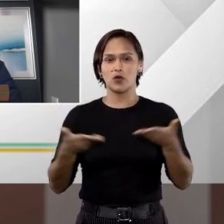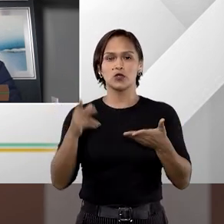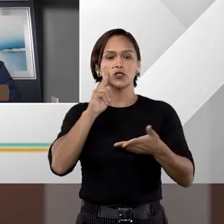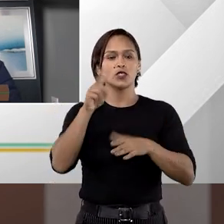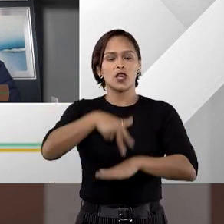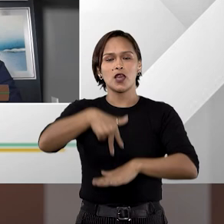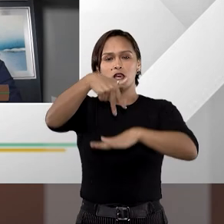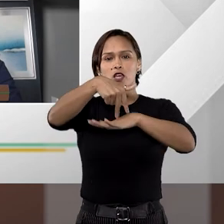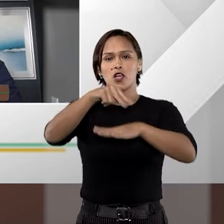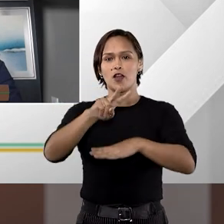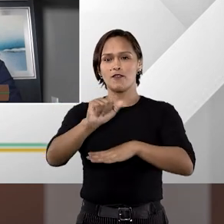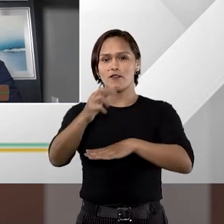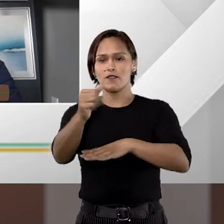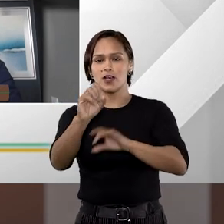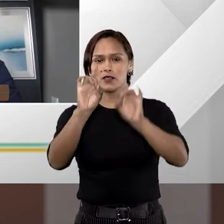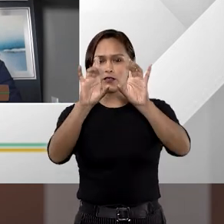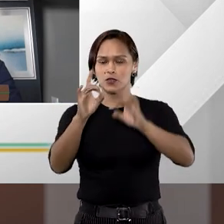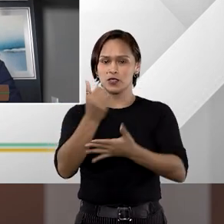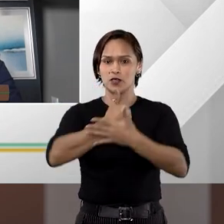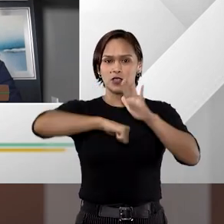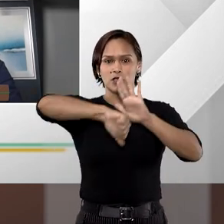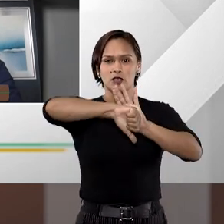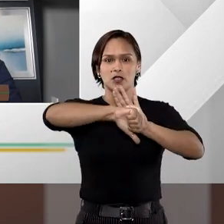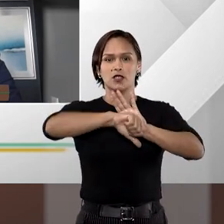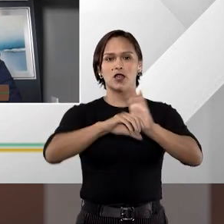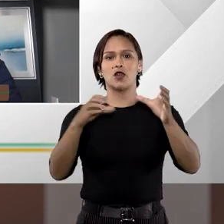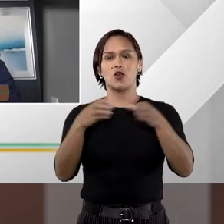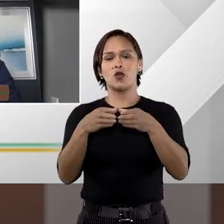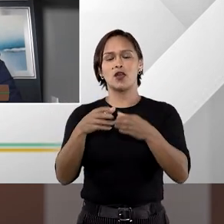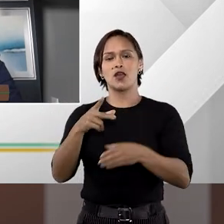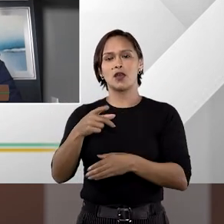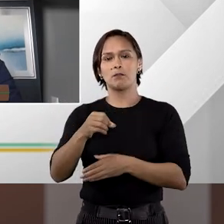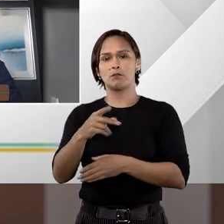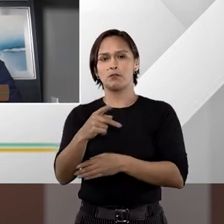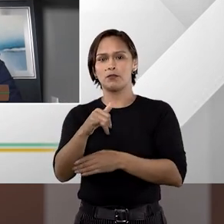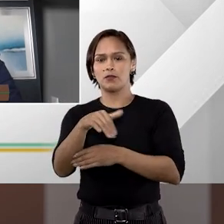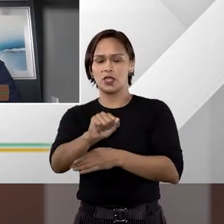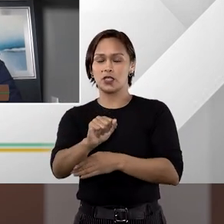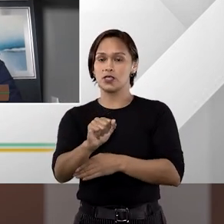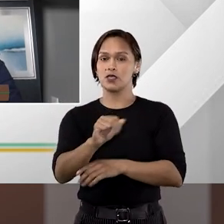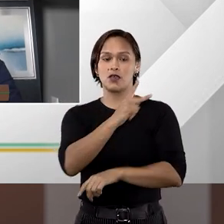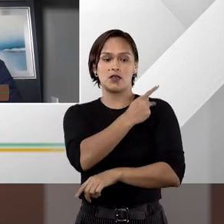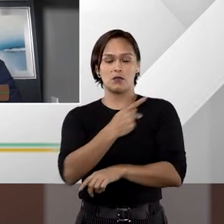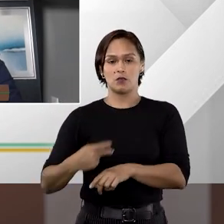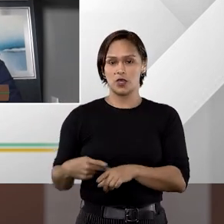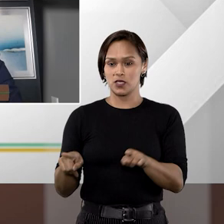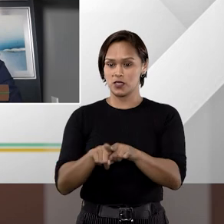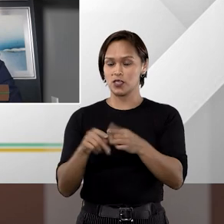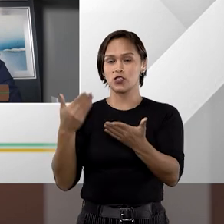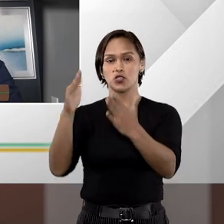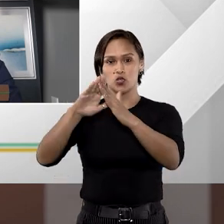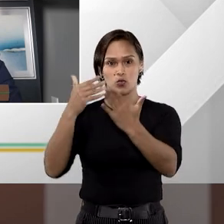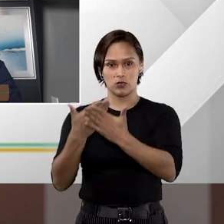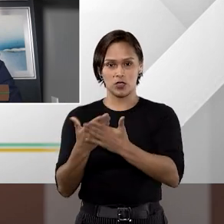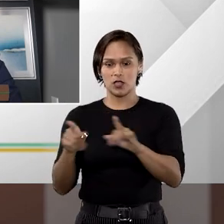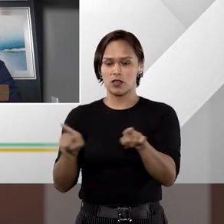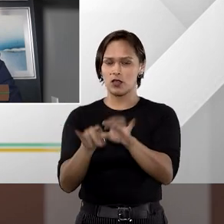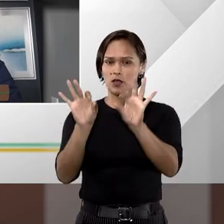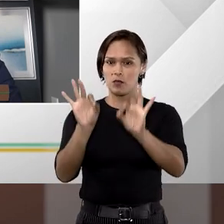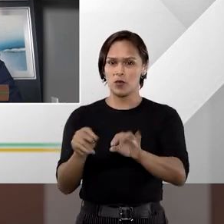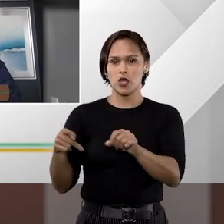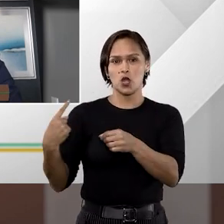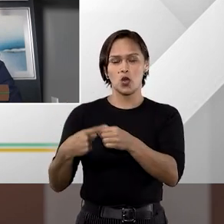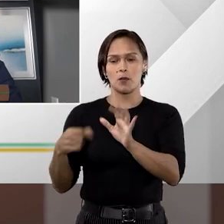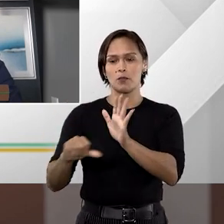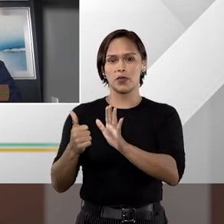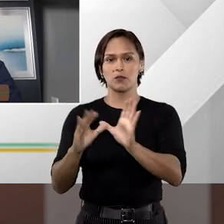atualmente é titular da Vara do juizado especial criminal da Comarca de Campinas e presidente do Colégio Recursal de campinas onde atua